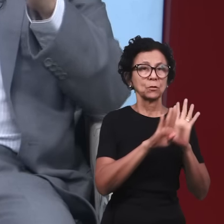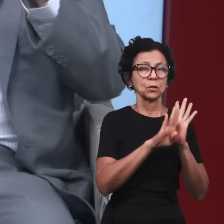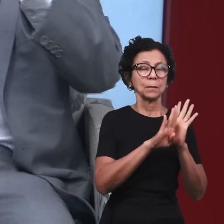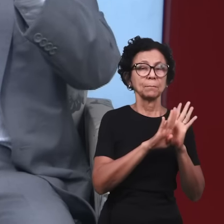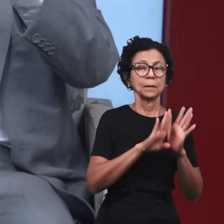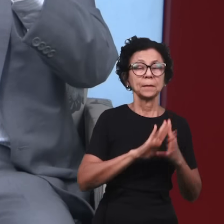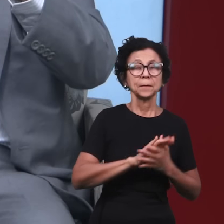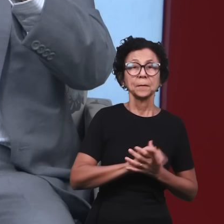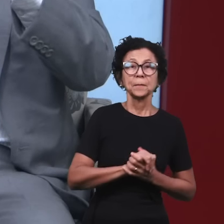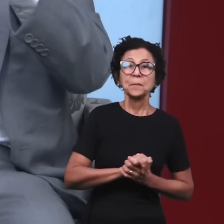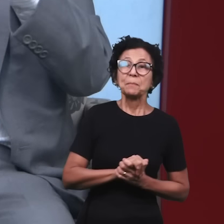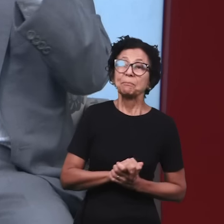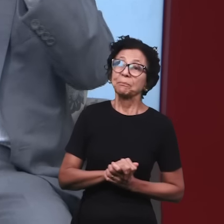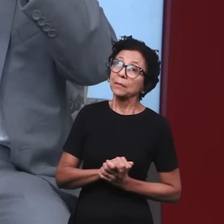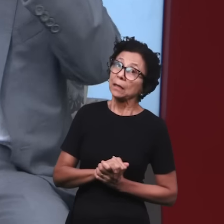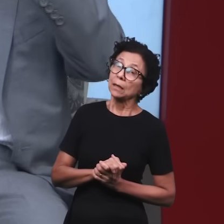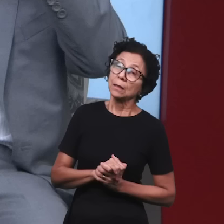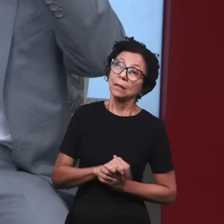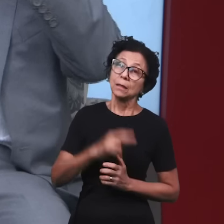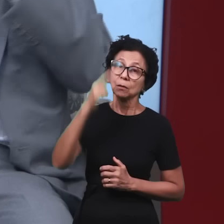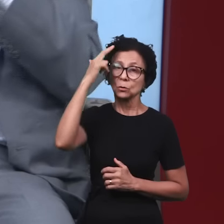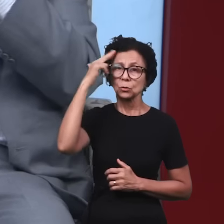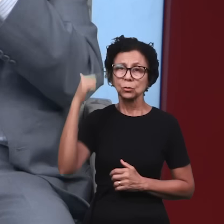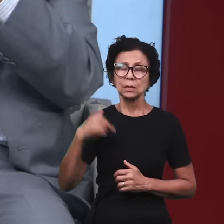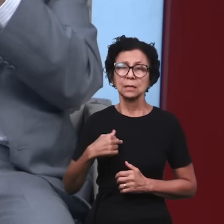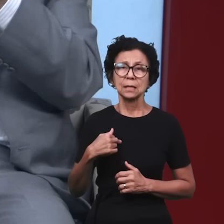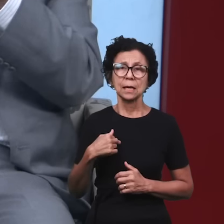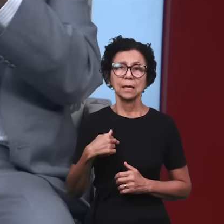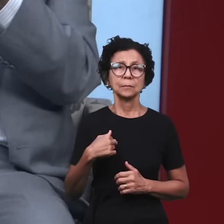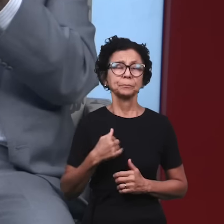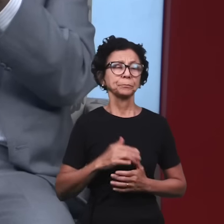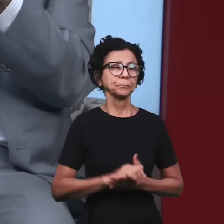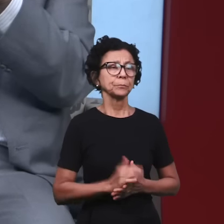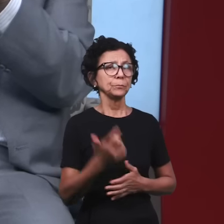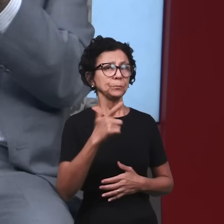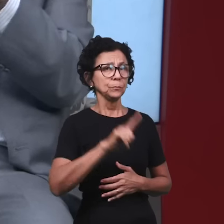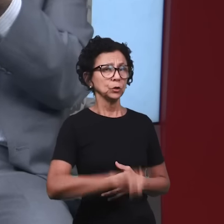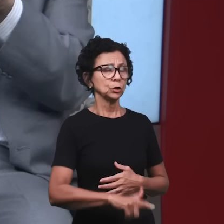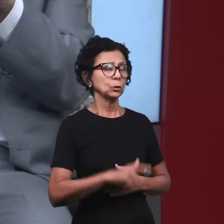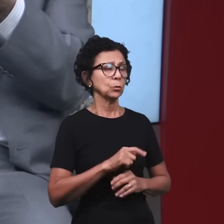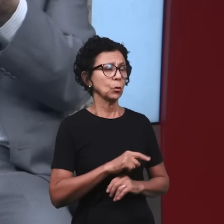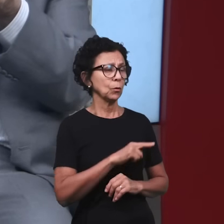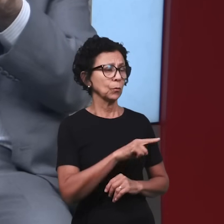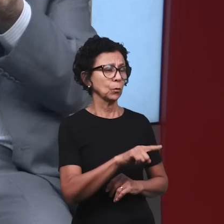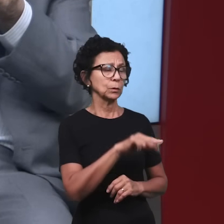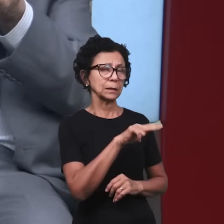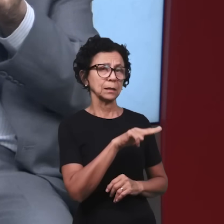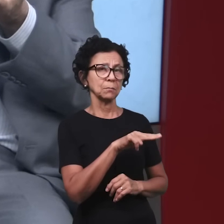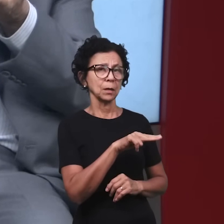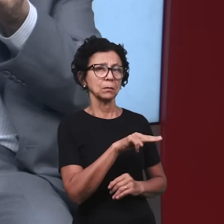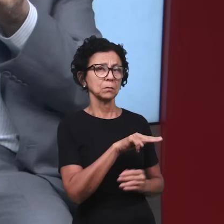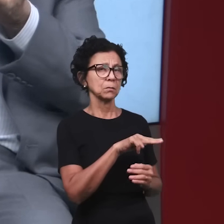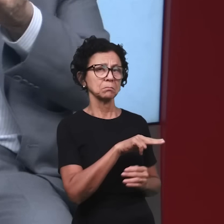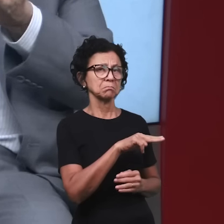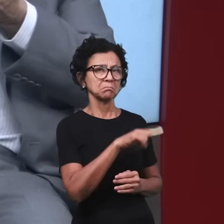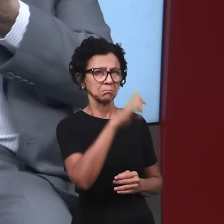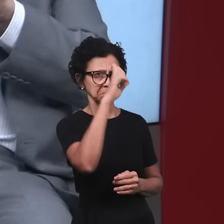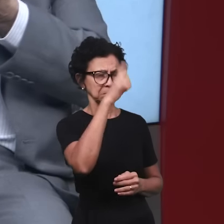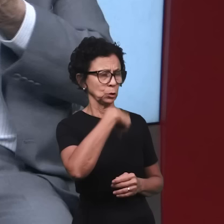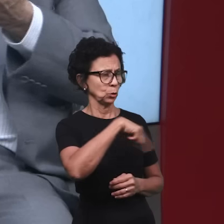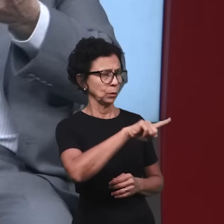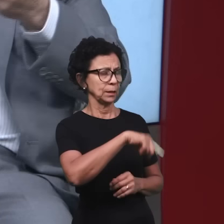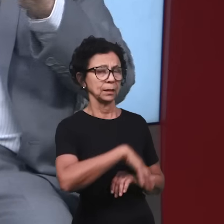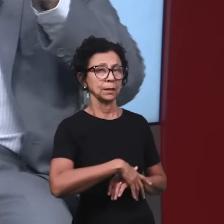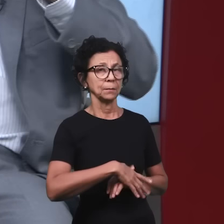irmãos, colocou o seu copo de prata no saco de trigo de Benjamim